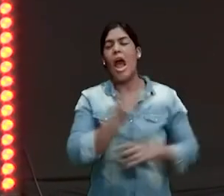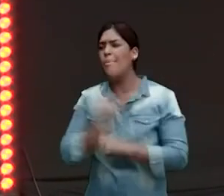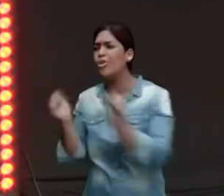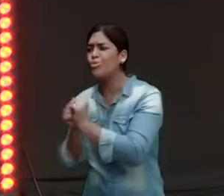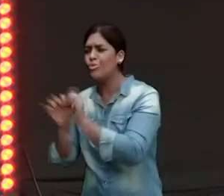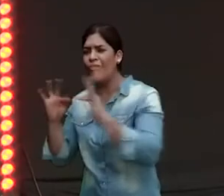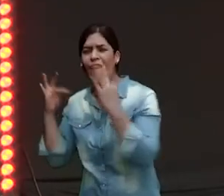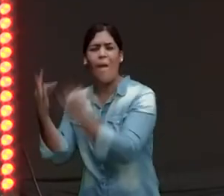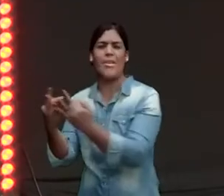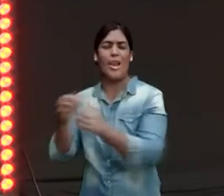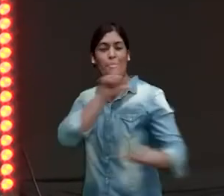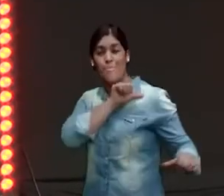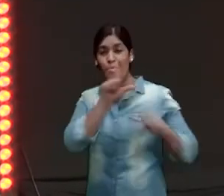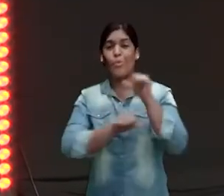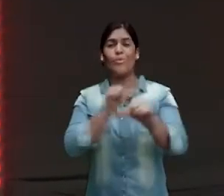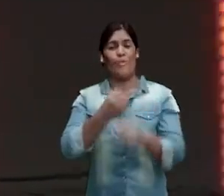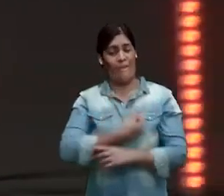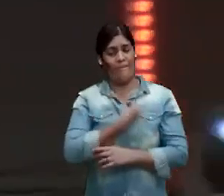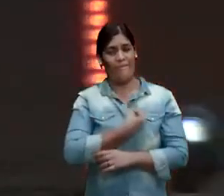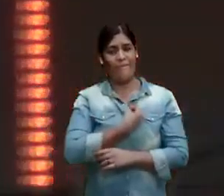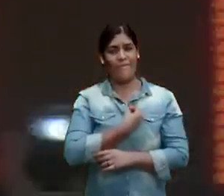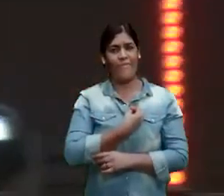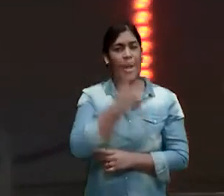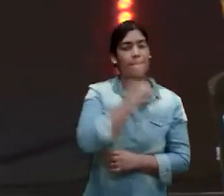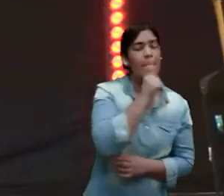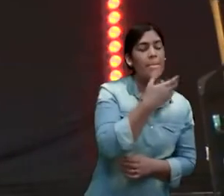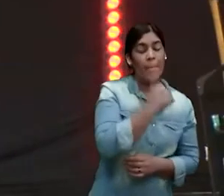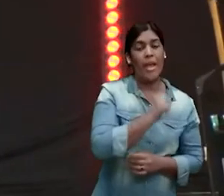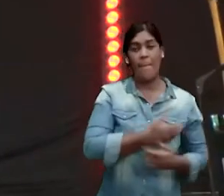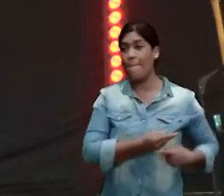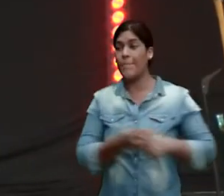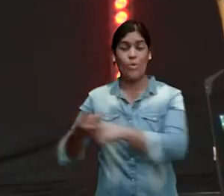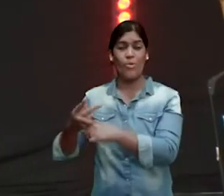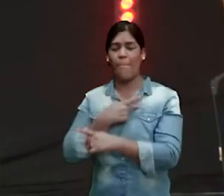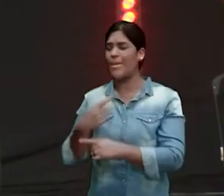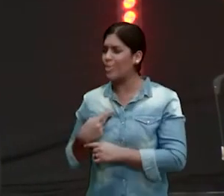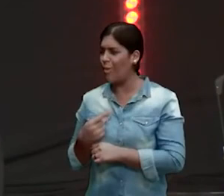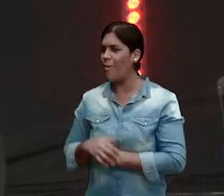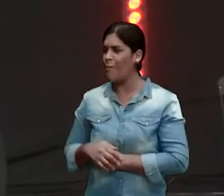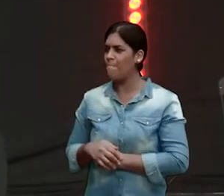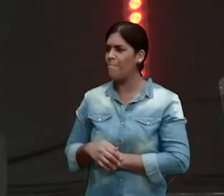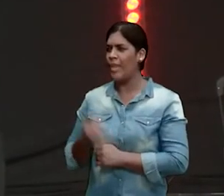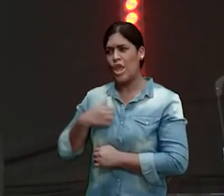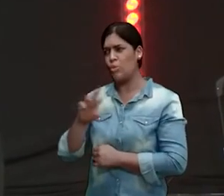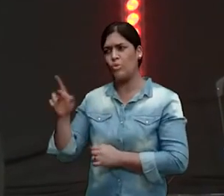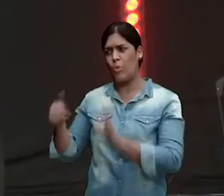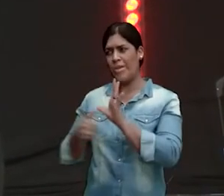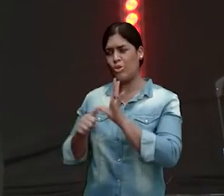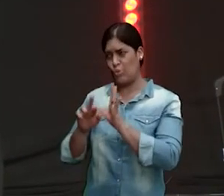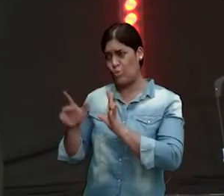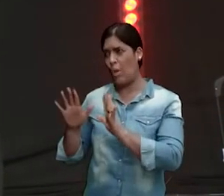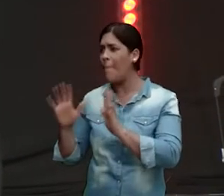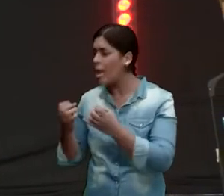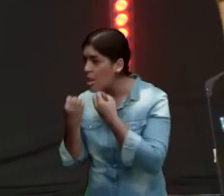Eles mudaram a forma de viver e os pais que procuram mas não crentes me procure falou ó eu não sou da igreja não